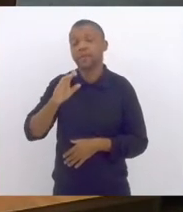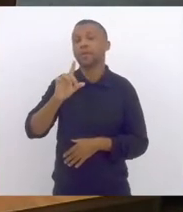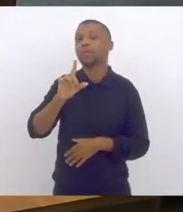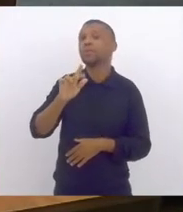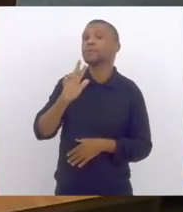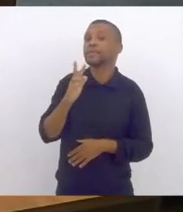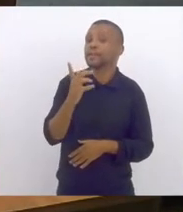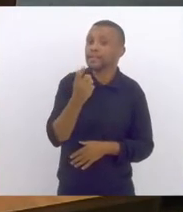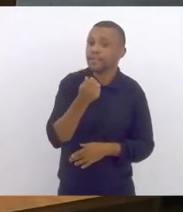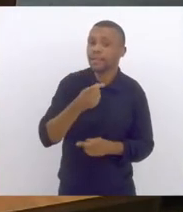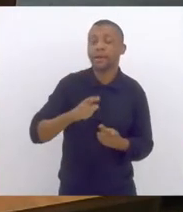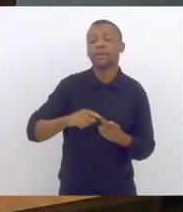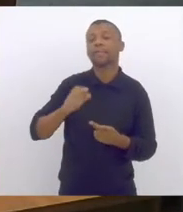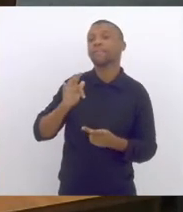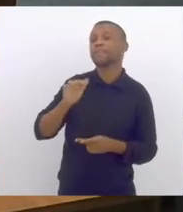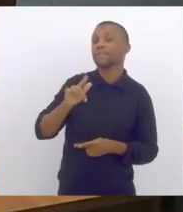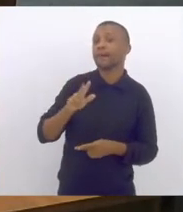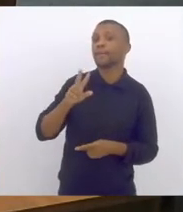Lucinha. Flávio.